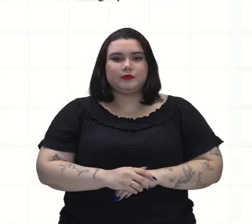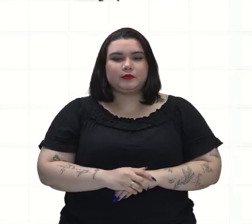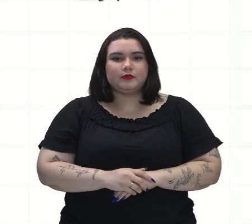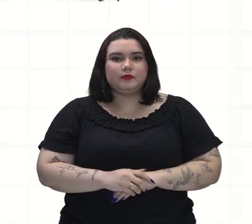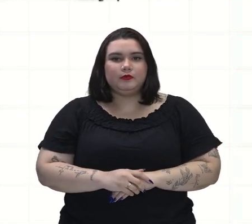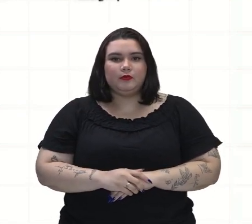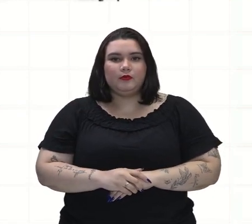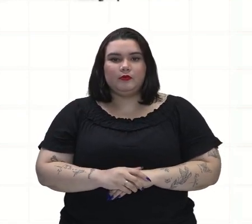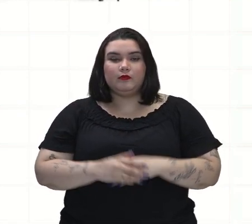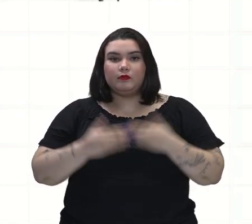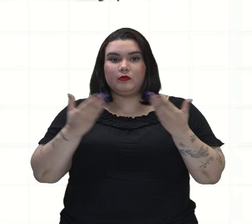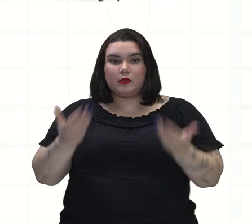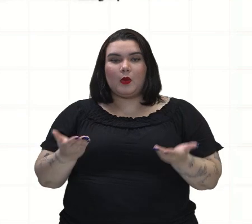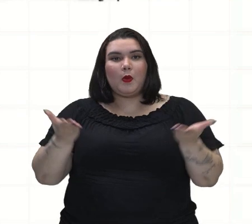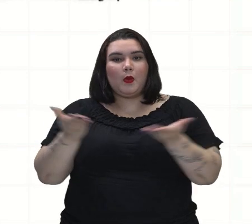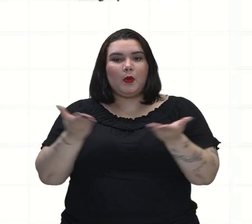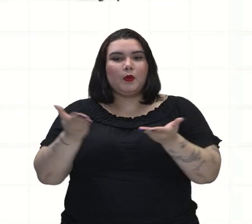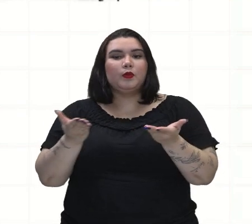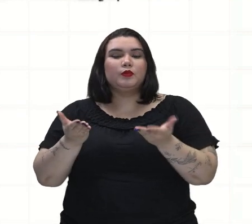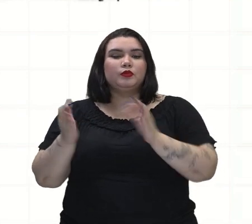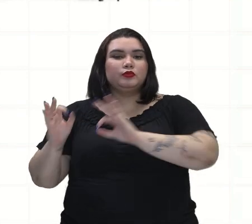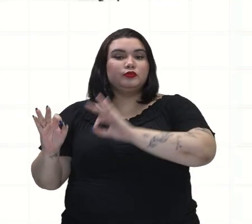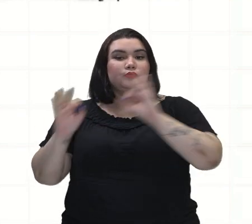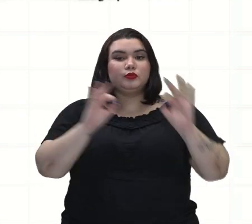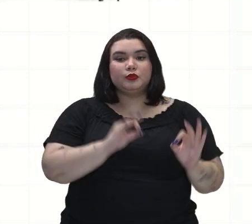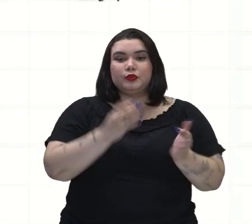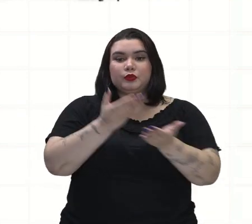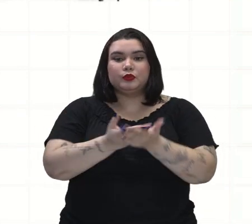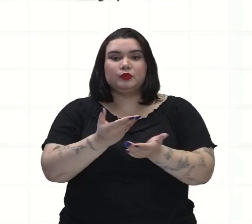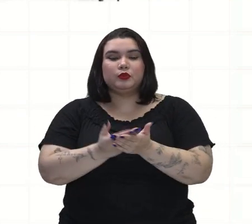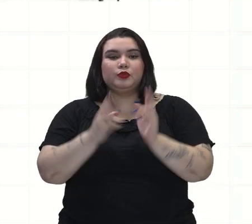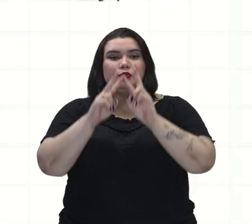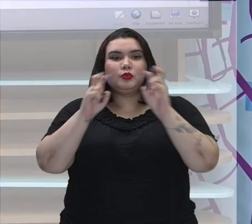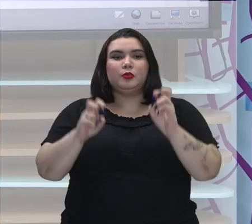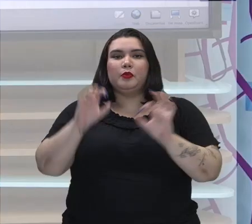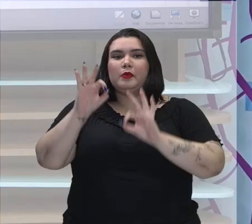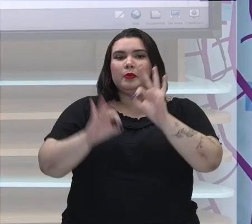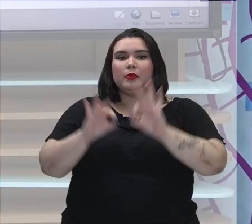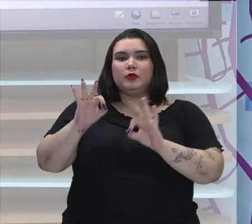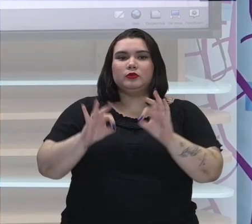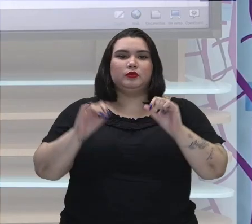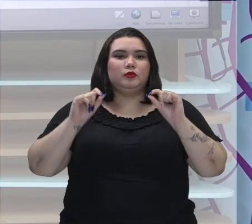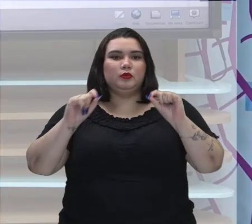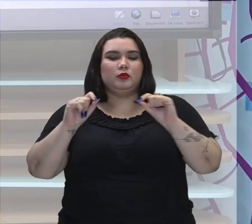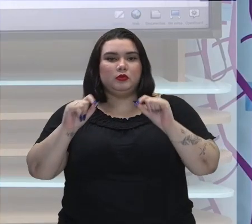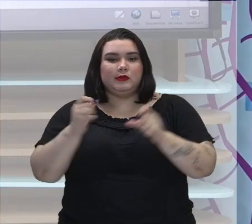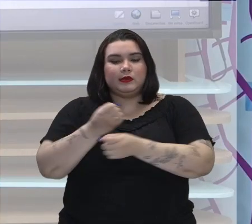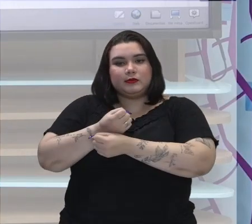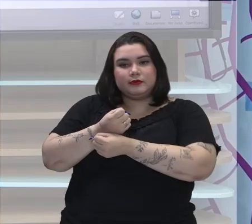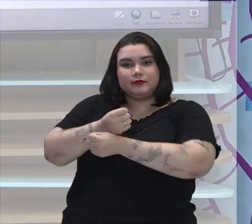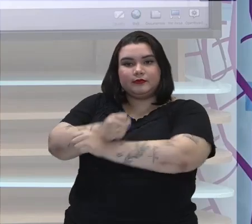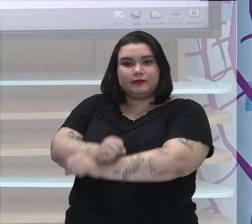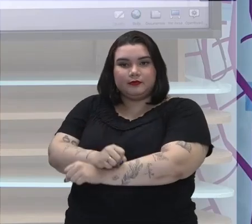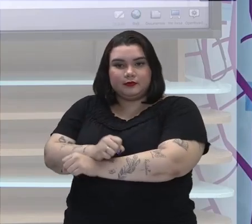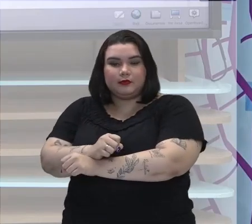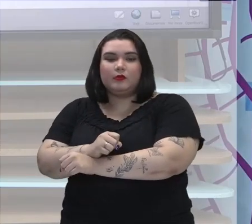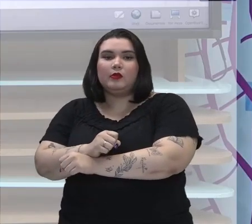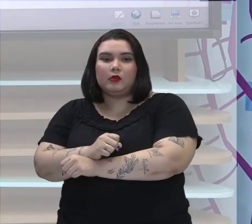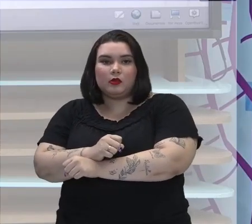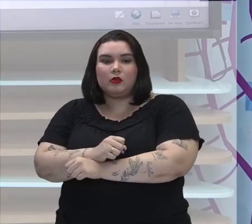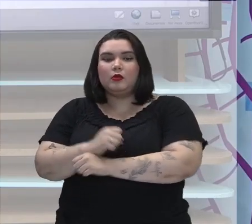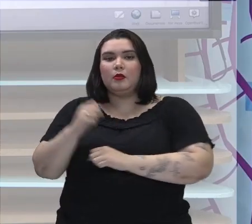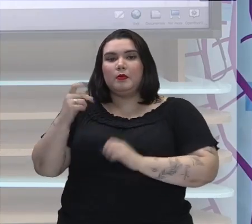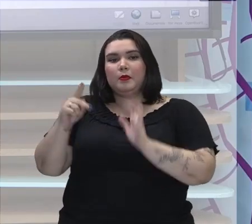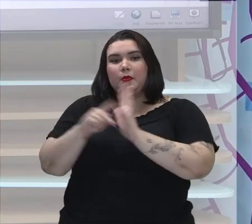Então, tratamos, né, a respeito desse processo da escravização e da